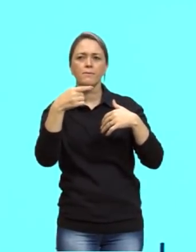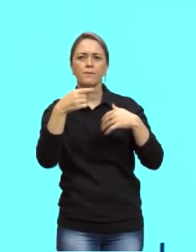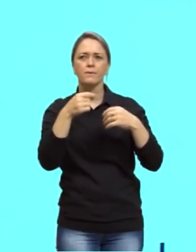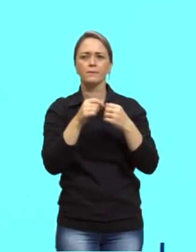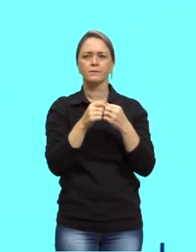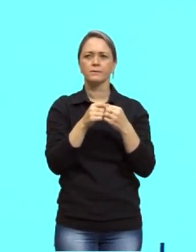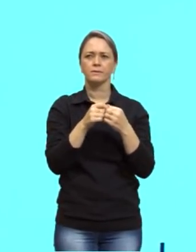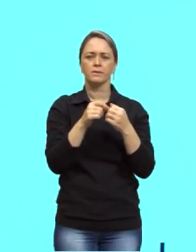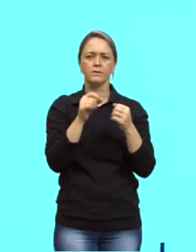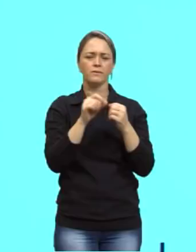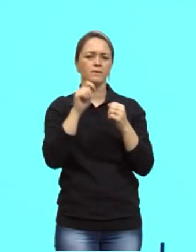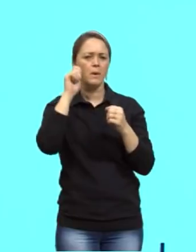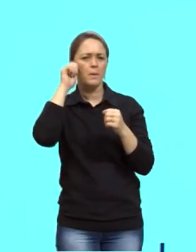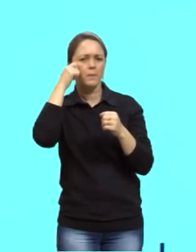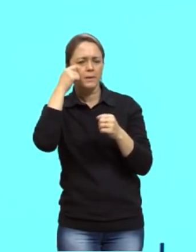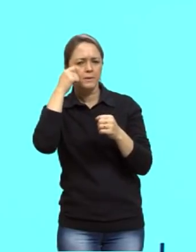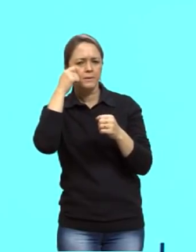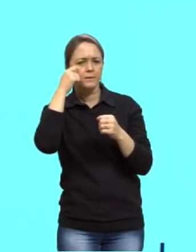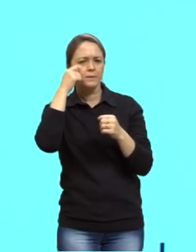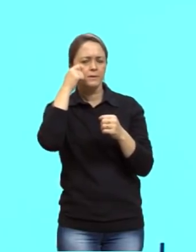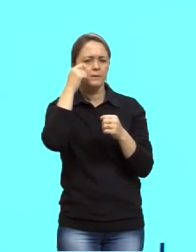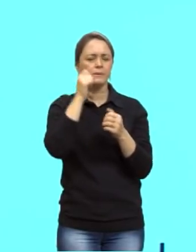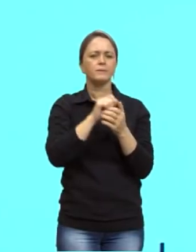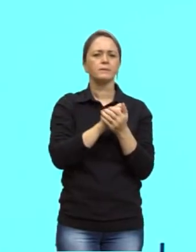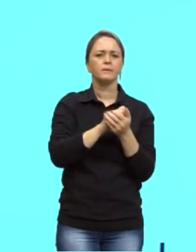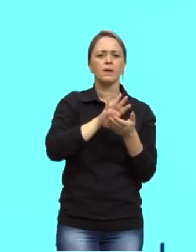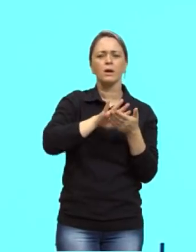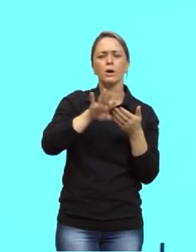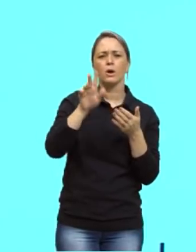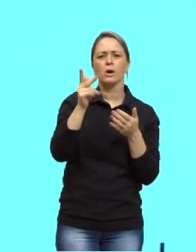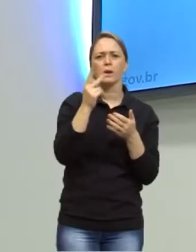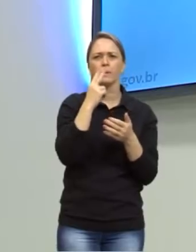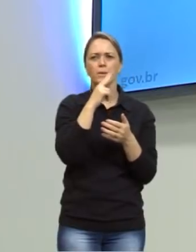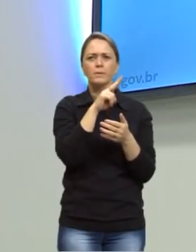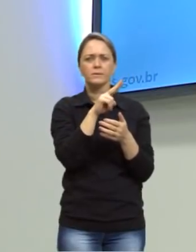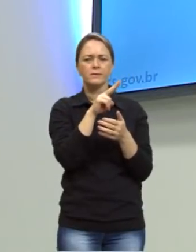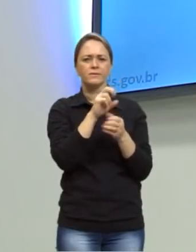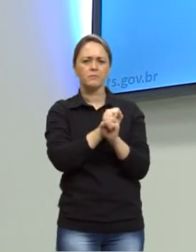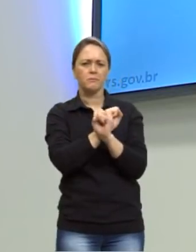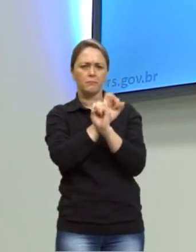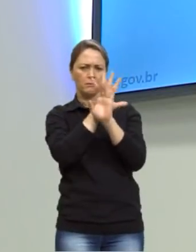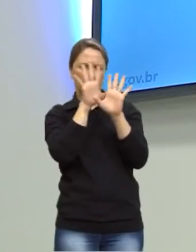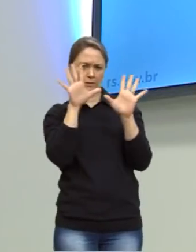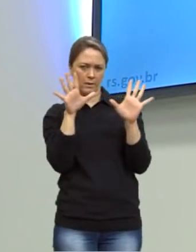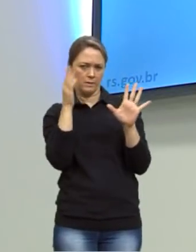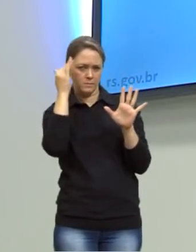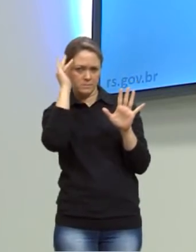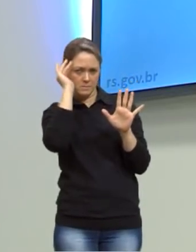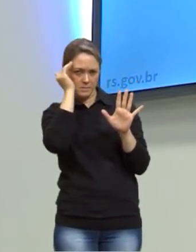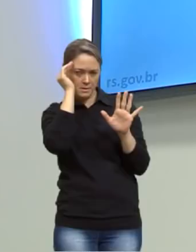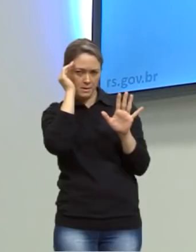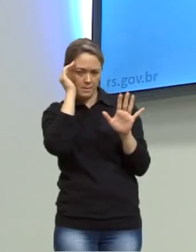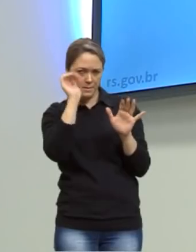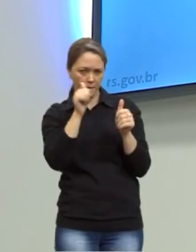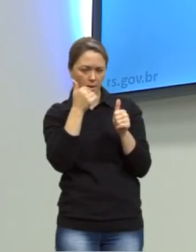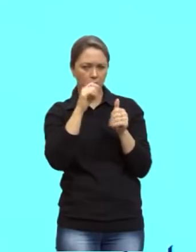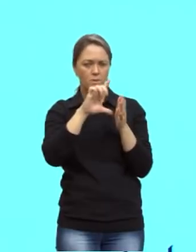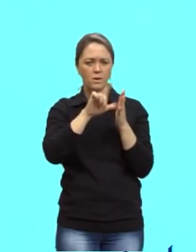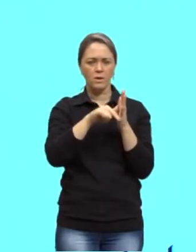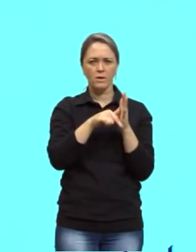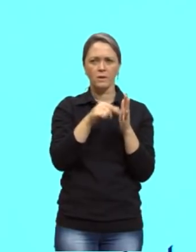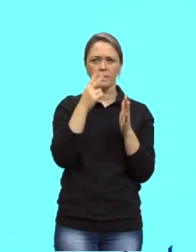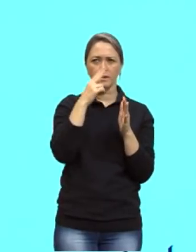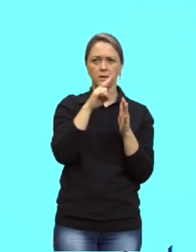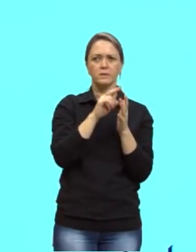em preto tá gente os hidrogênios eu tirei para botar aqui para mostrar e ficar mais claro tá mas depois vocês vão